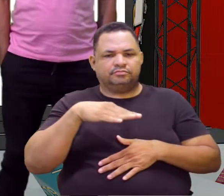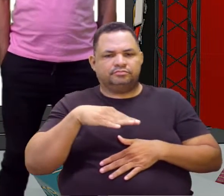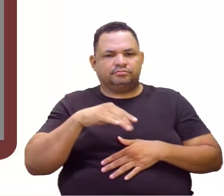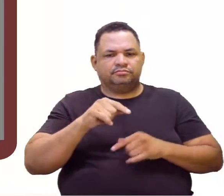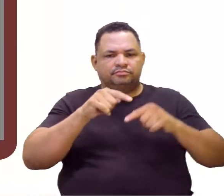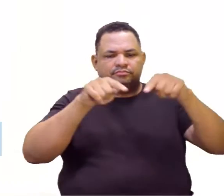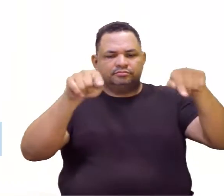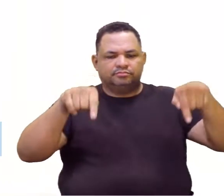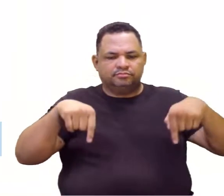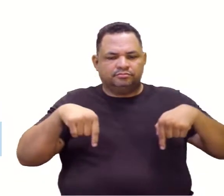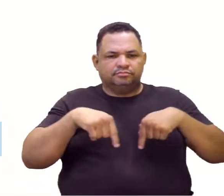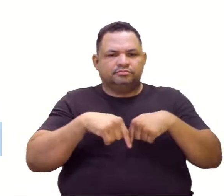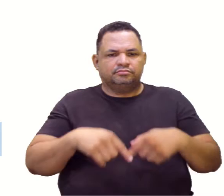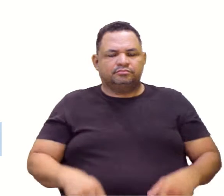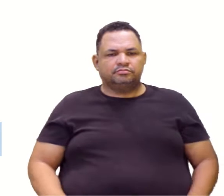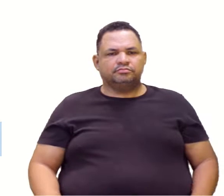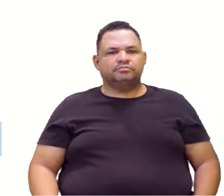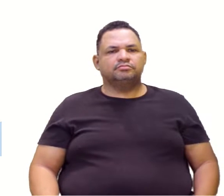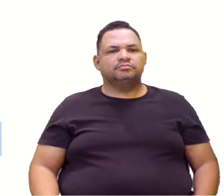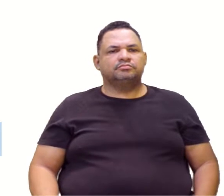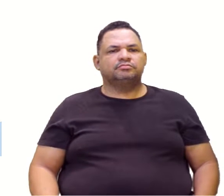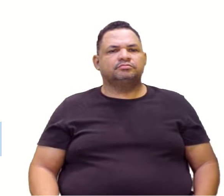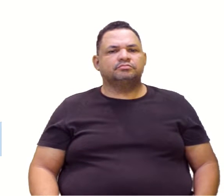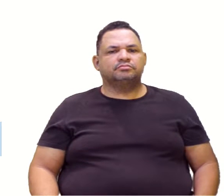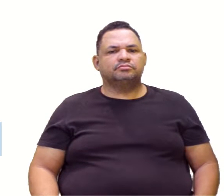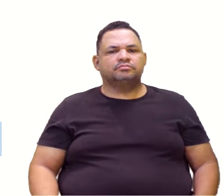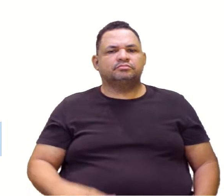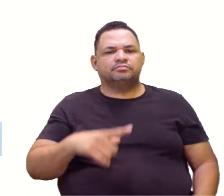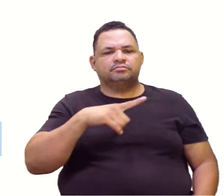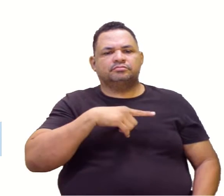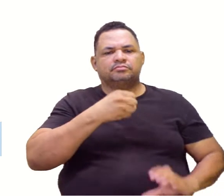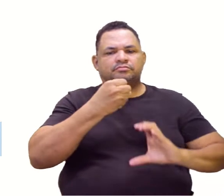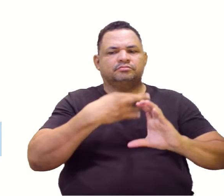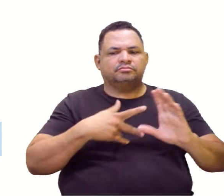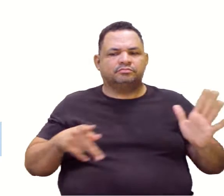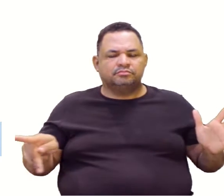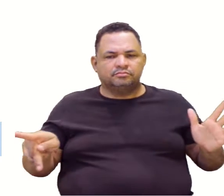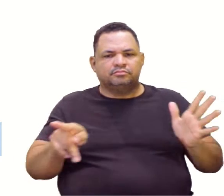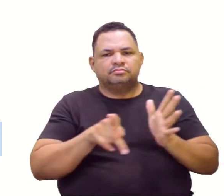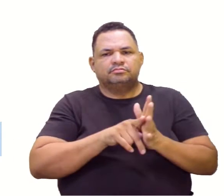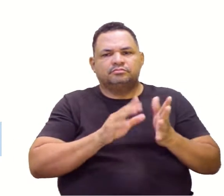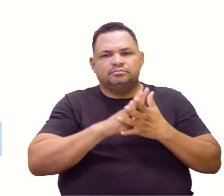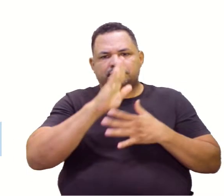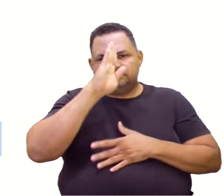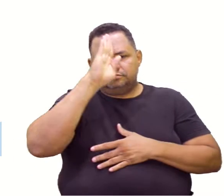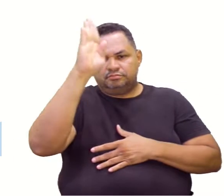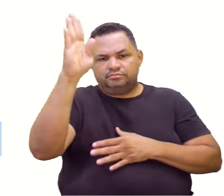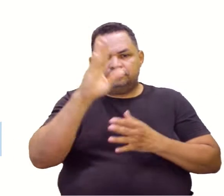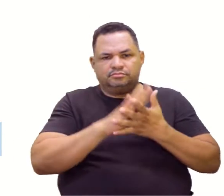lá. Falando neles, então, os quadriláteros têm características bem particulares. A primeira e